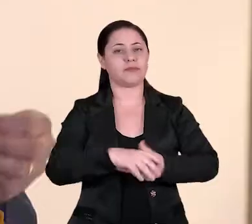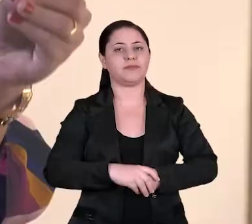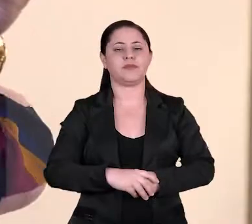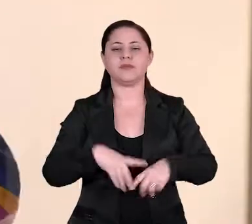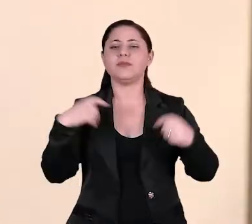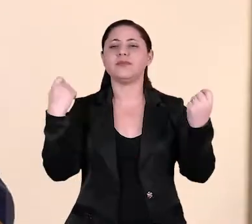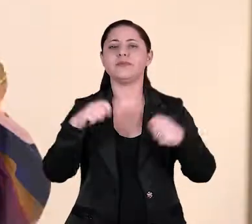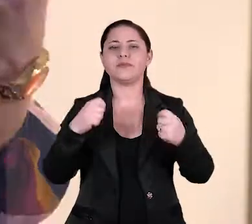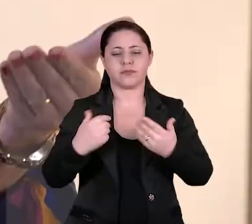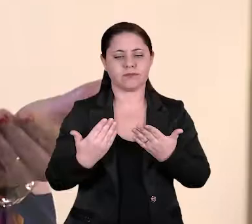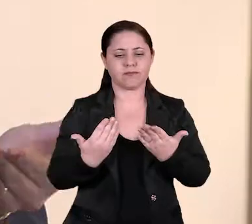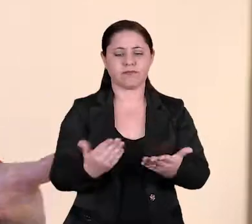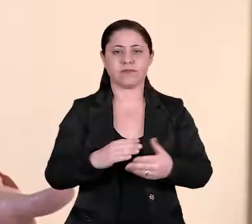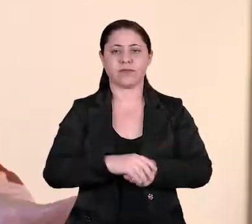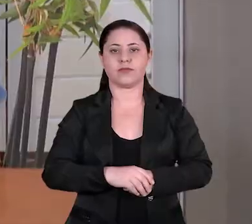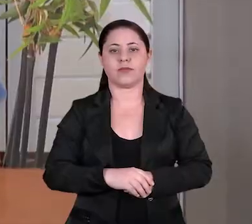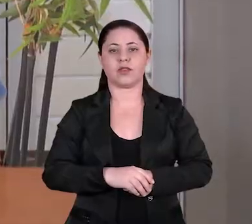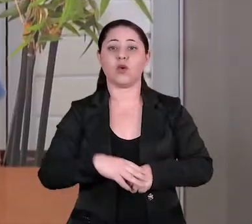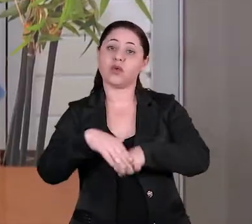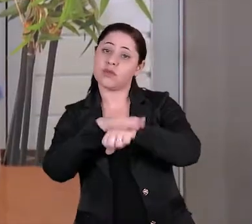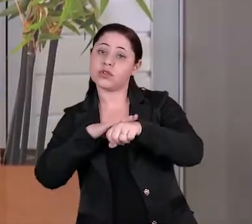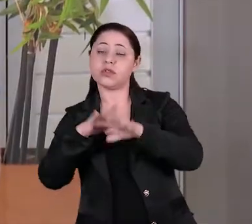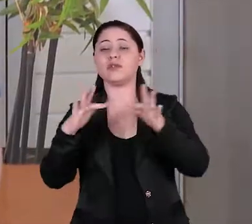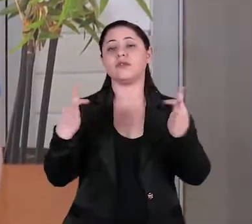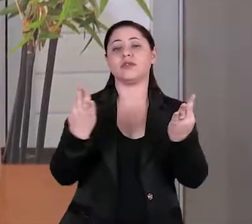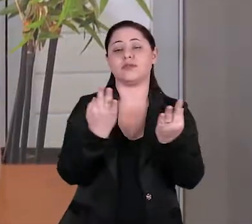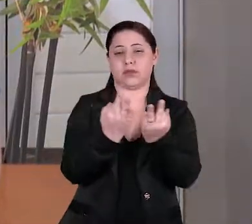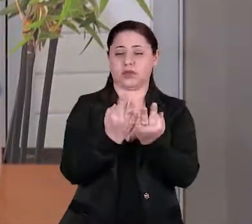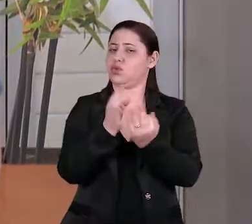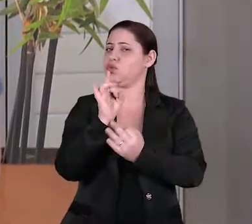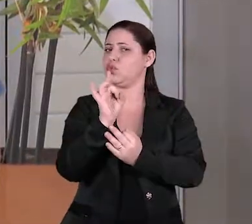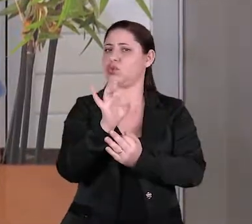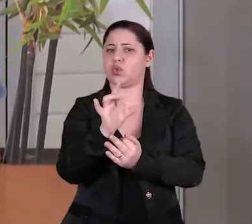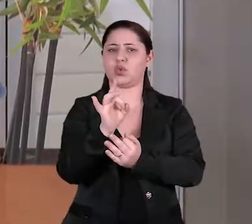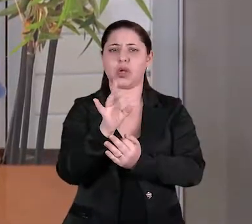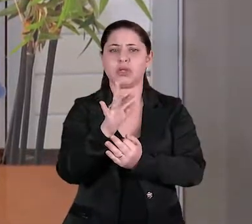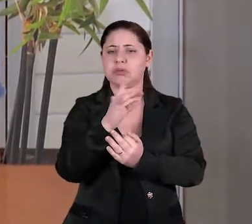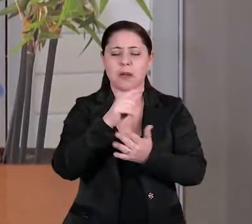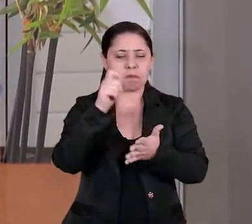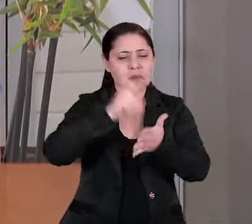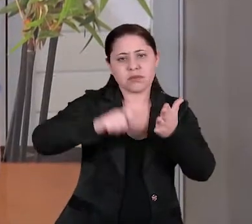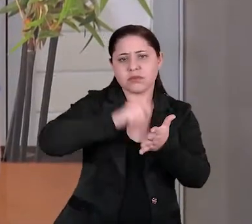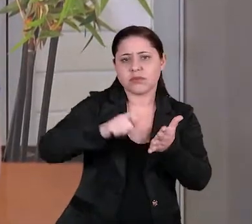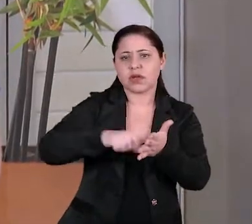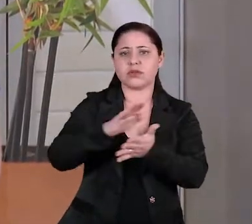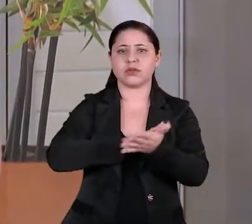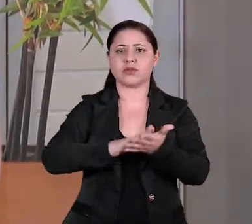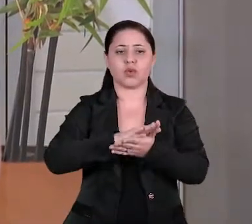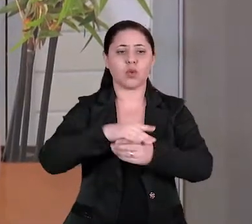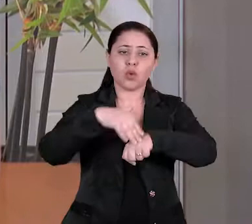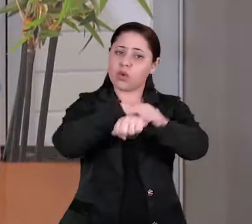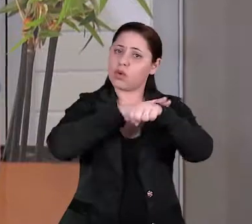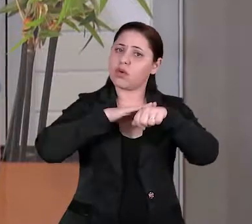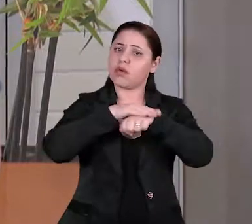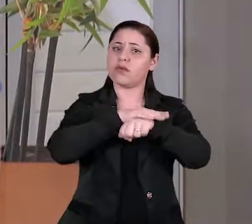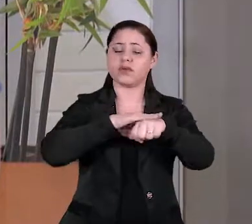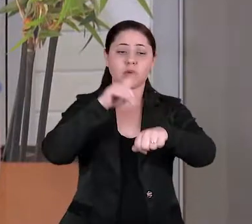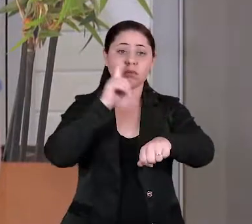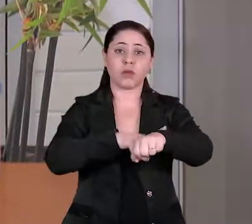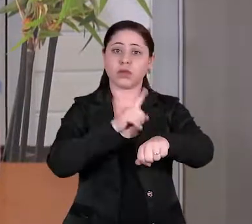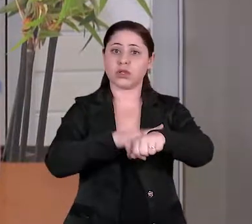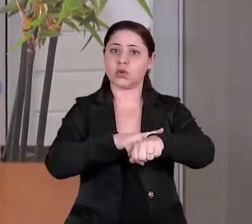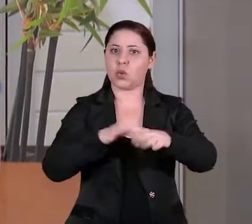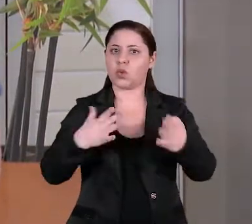O que é preciso para ser um doador? Falar com seus familiares, somente isso, não deixar nada escrito, apenas